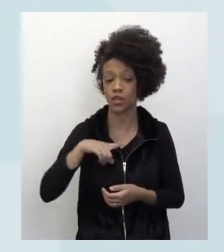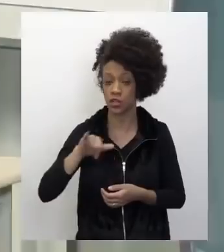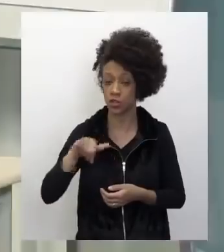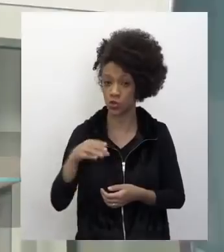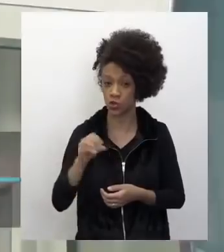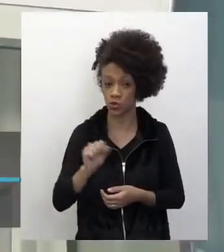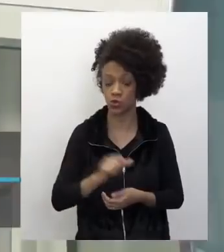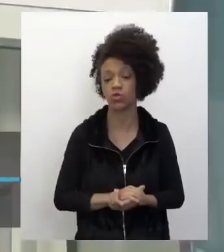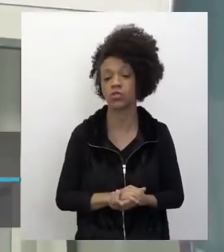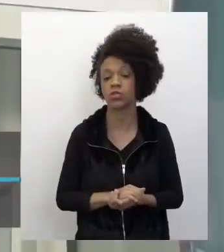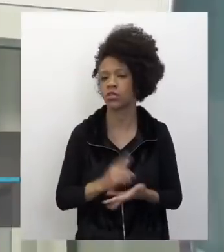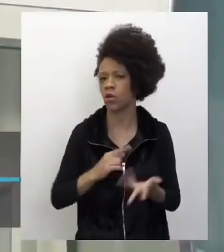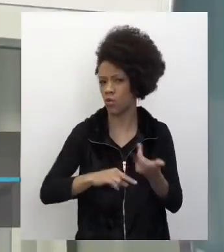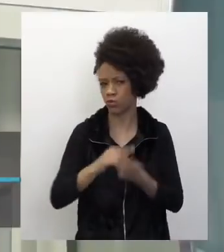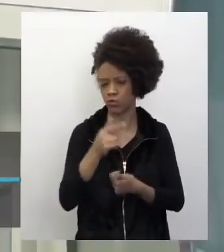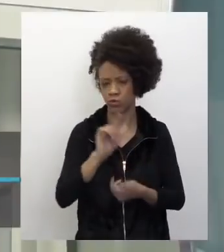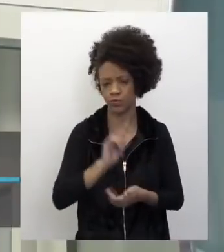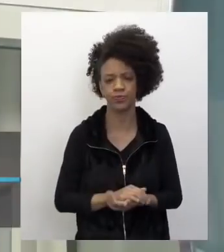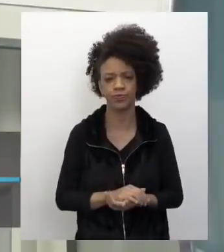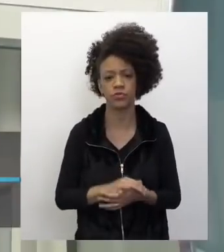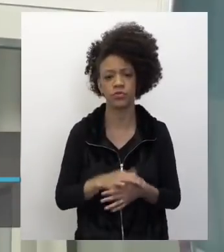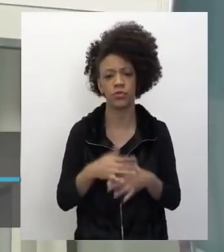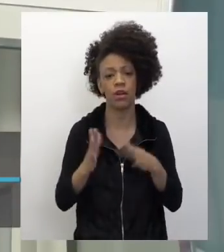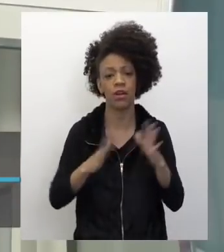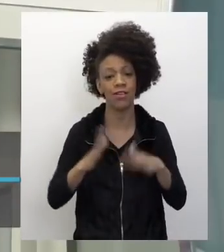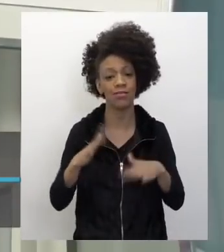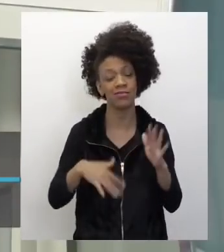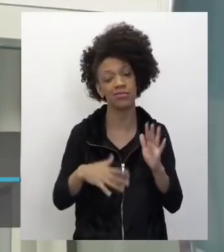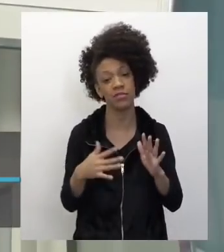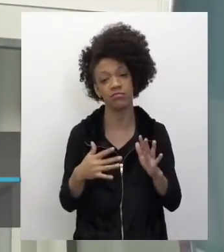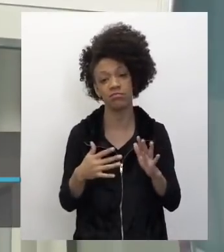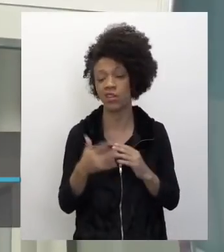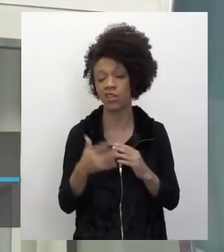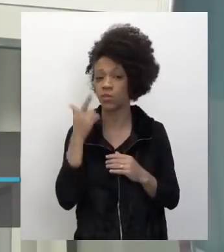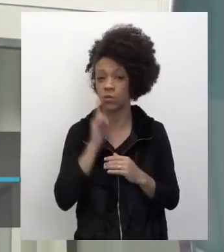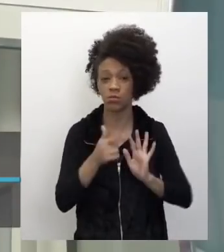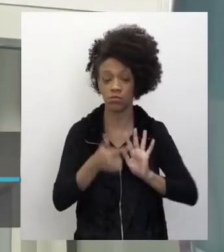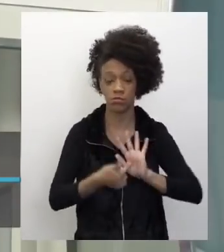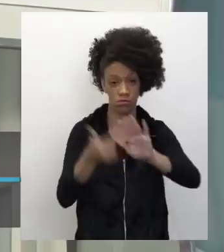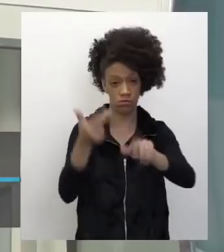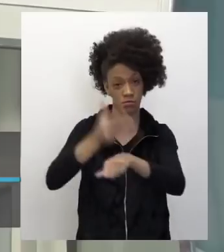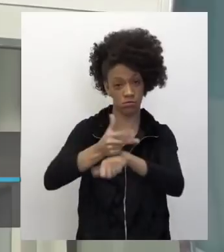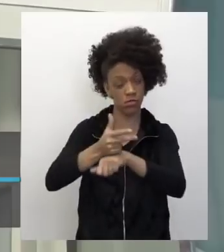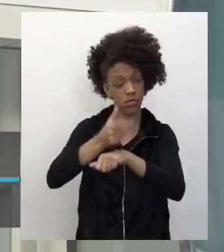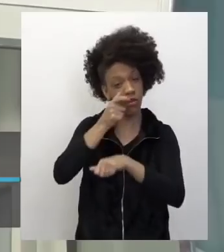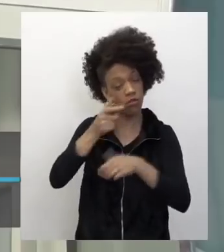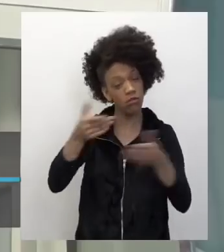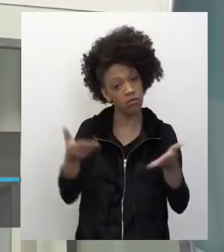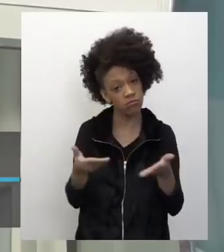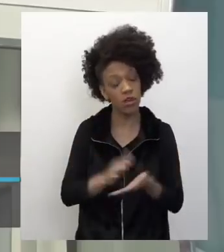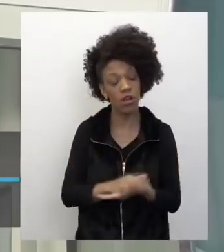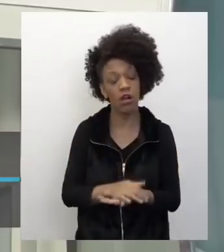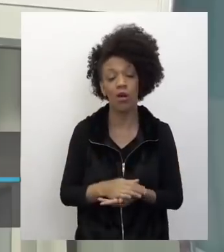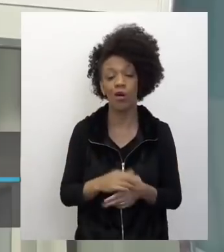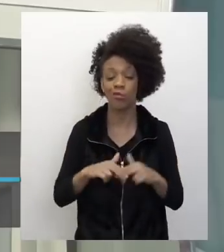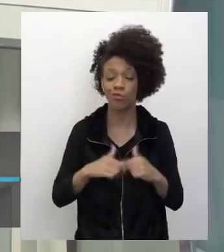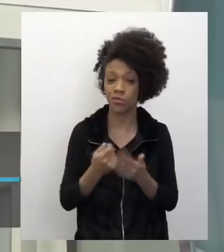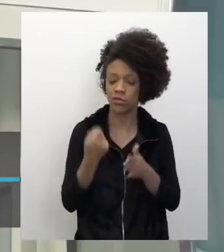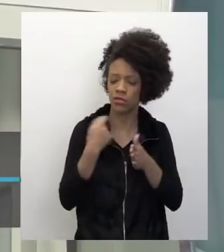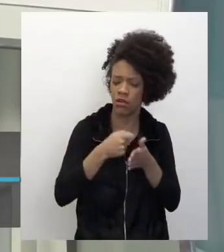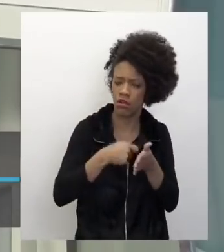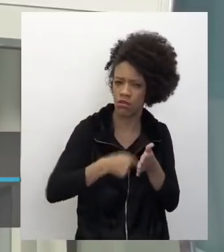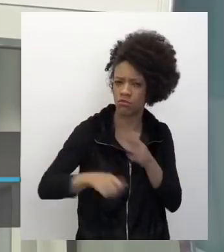O que acontece, turma? Às vezes eu não consigo trazer esses vídeos para a gente assistir aqui, Por isso que eu peço para vocês, anotem,